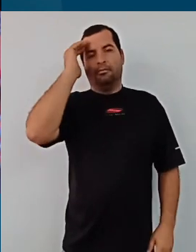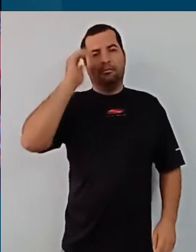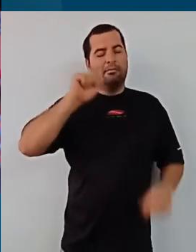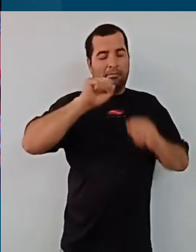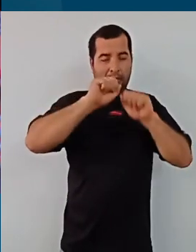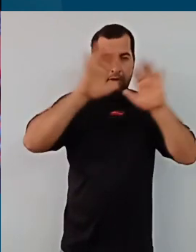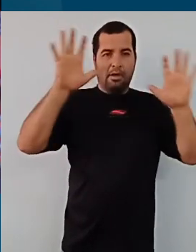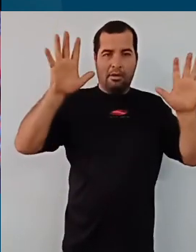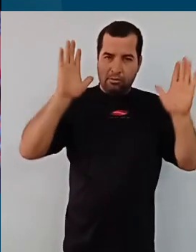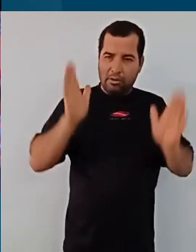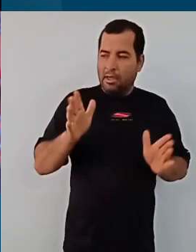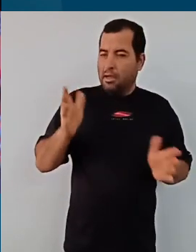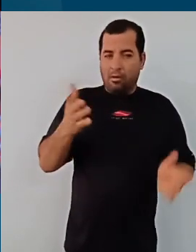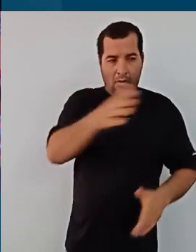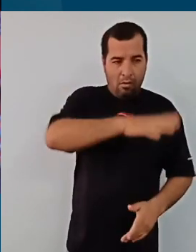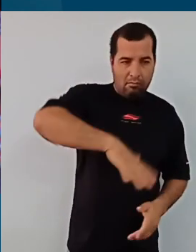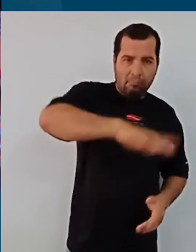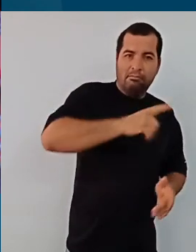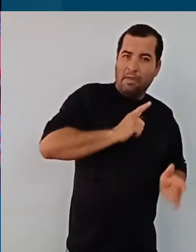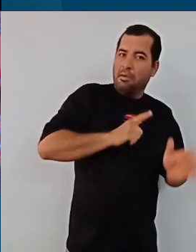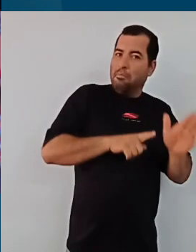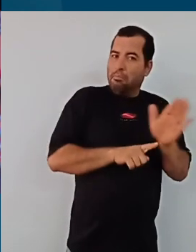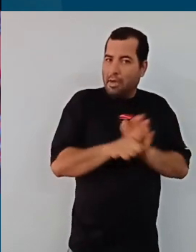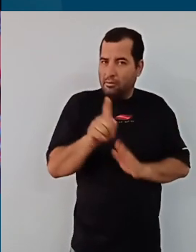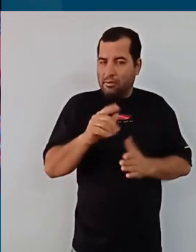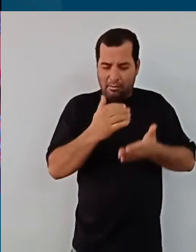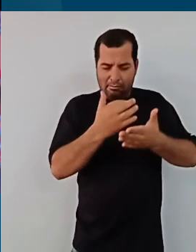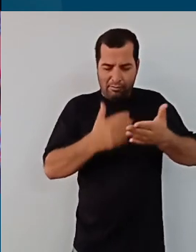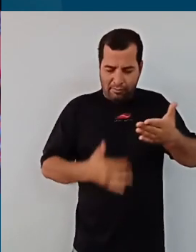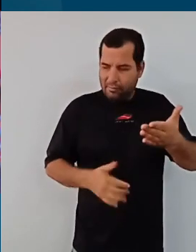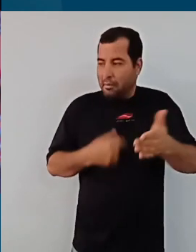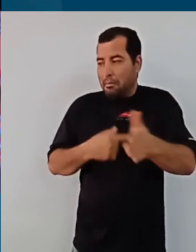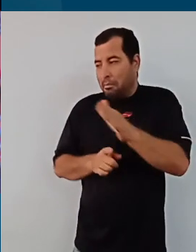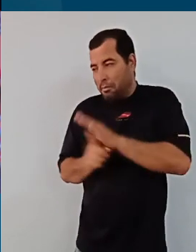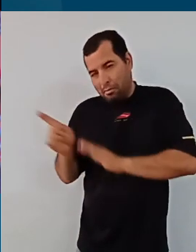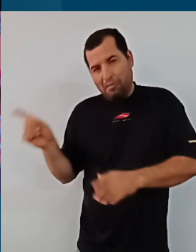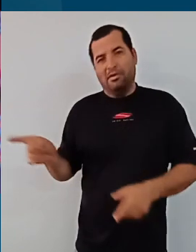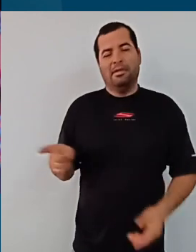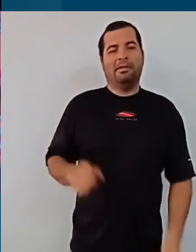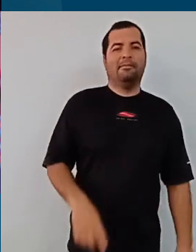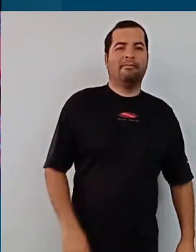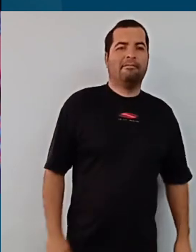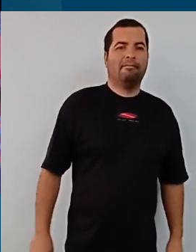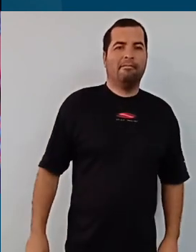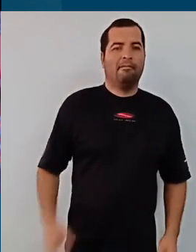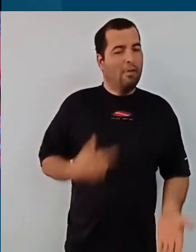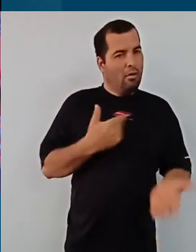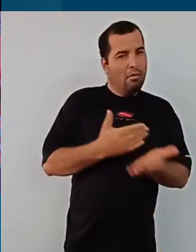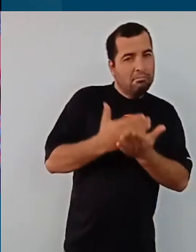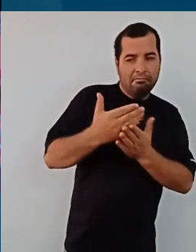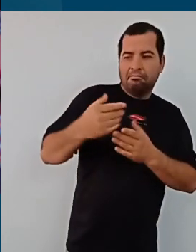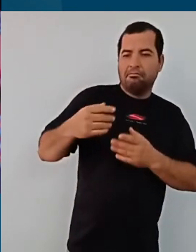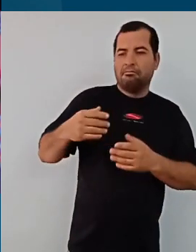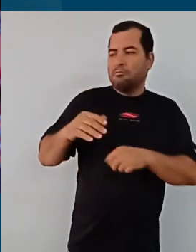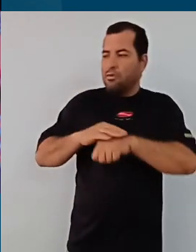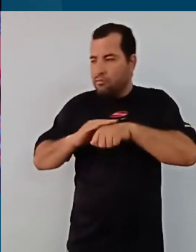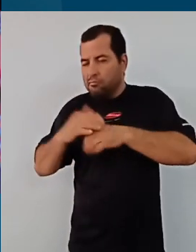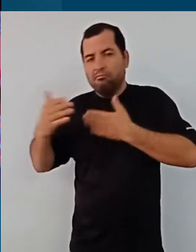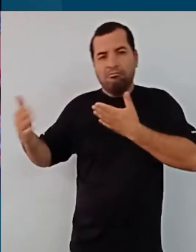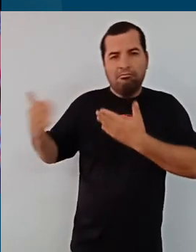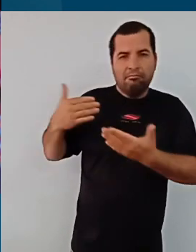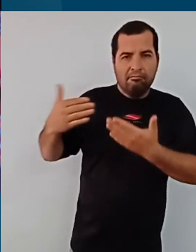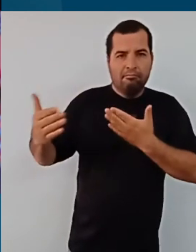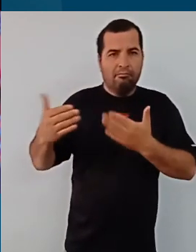eu vou passar para algumas perguntas que já foram feitas, para a gente poder começar uma conversa realmente